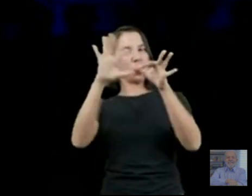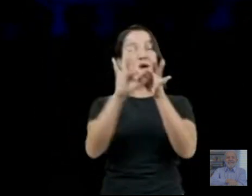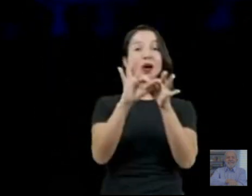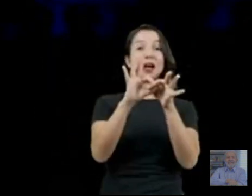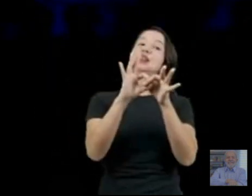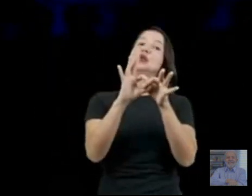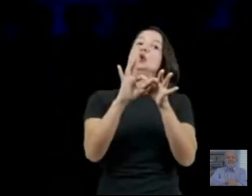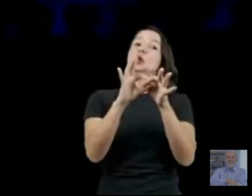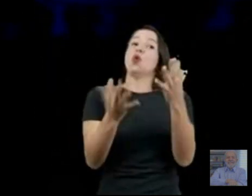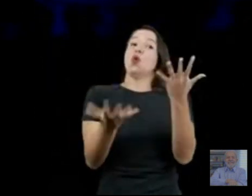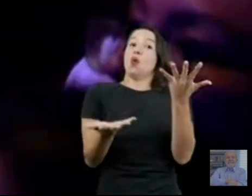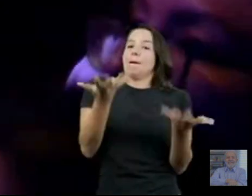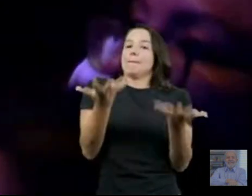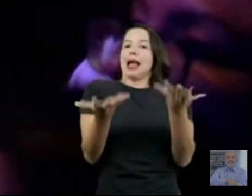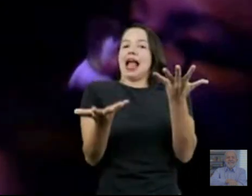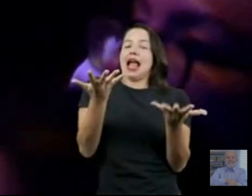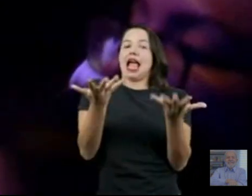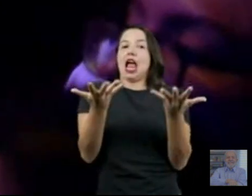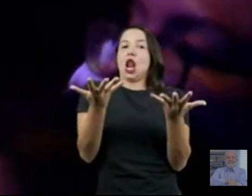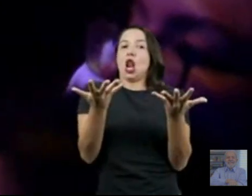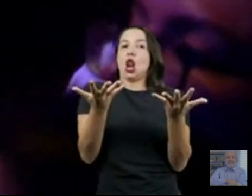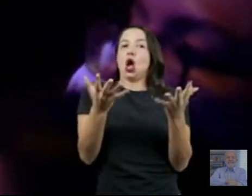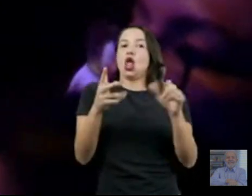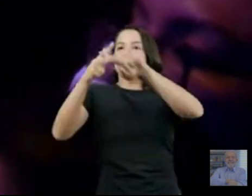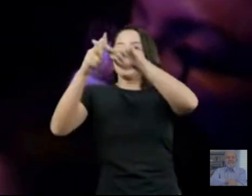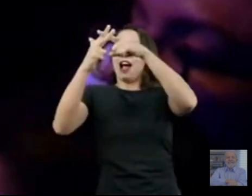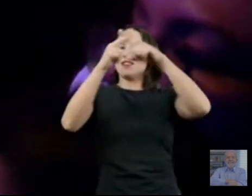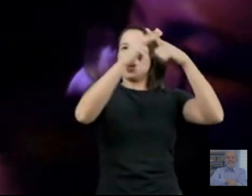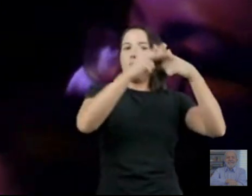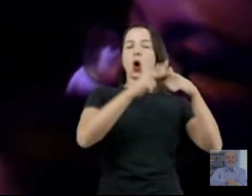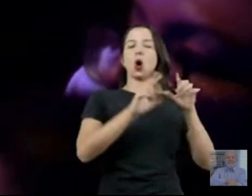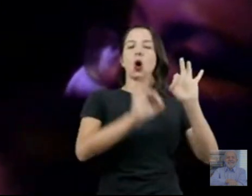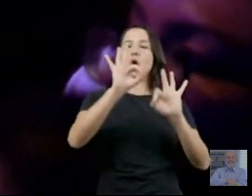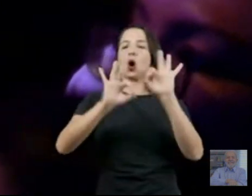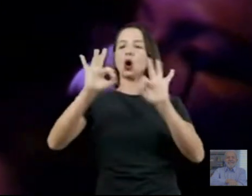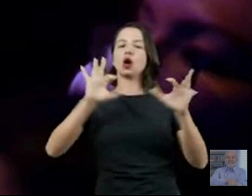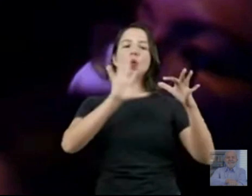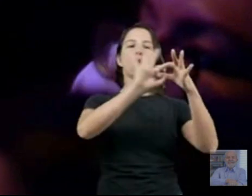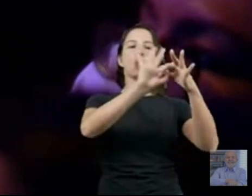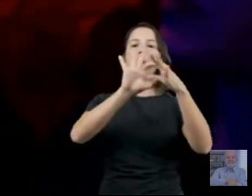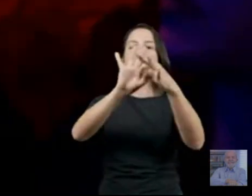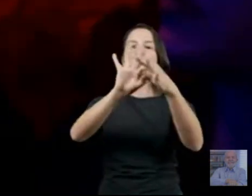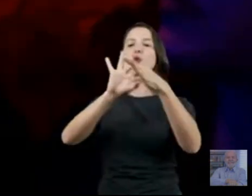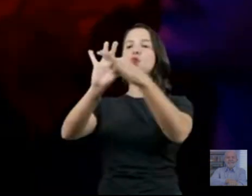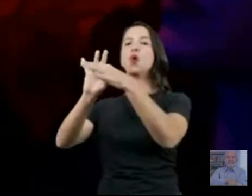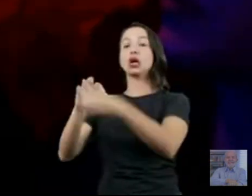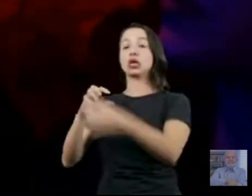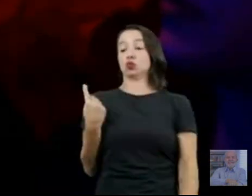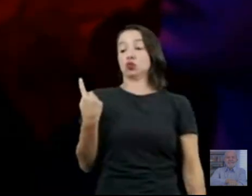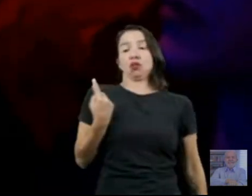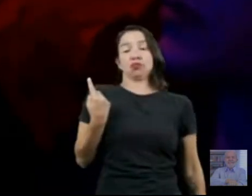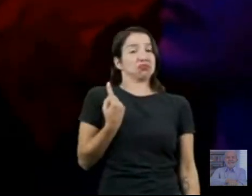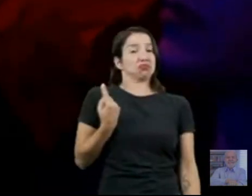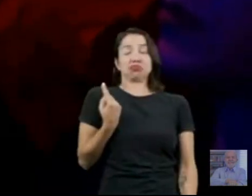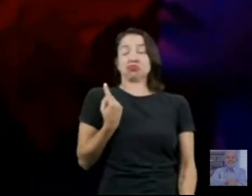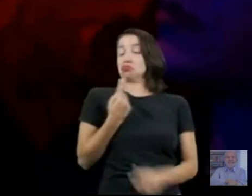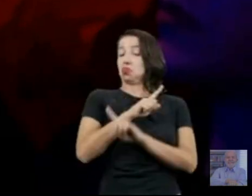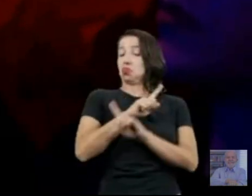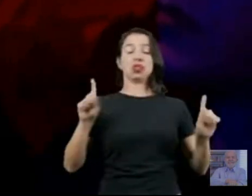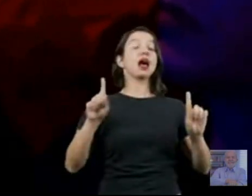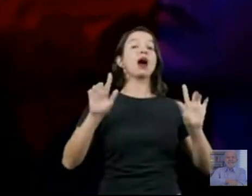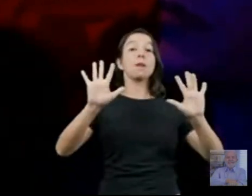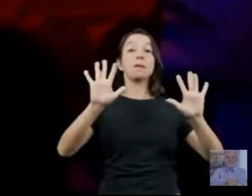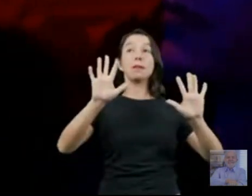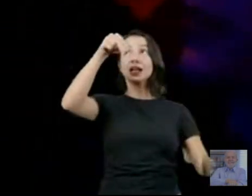da corrente, sozinho não há quem preste, mas é porque meu Nordeste fará Lula